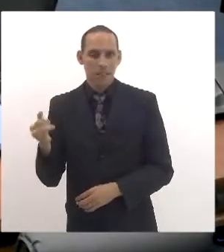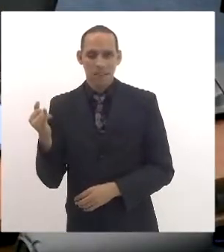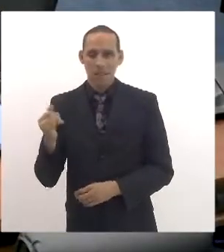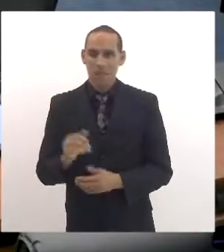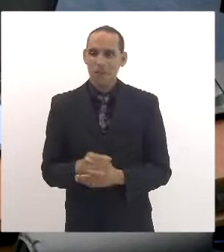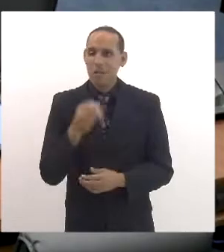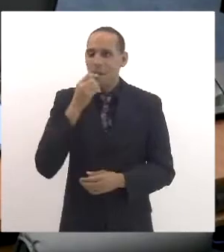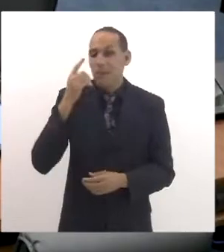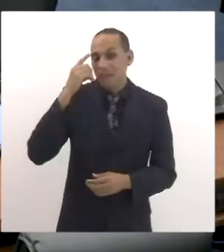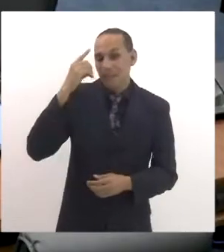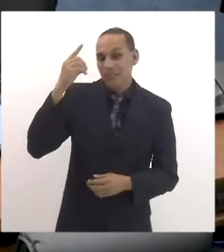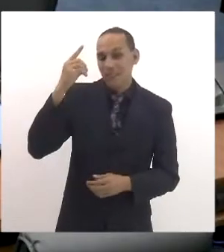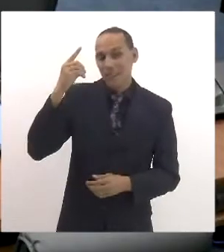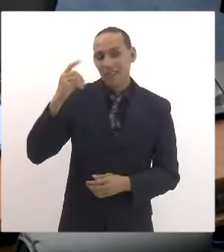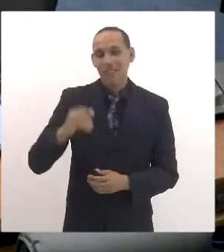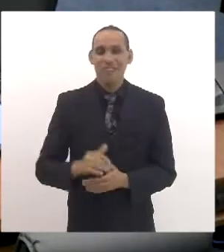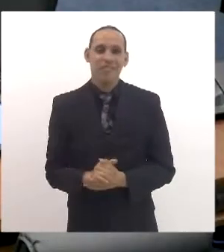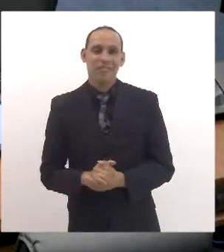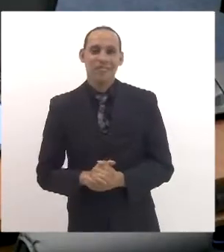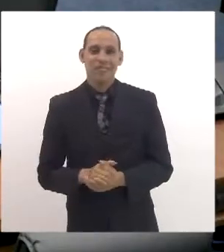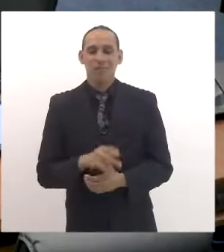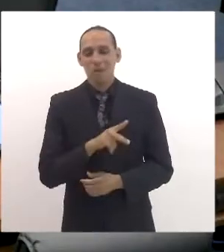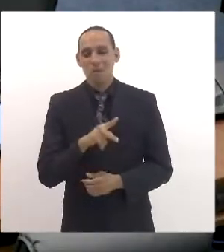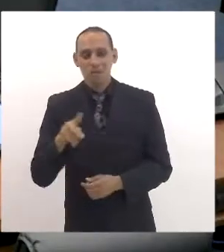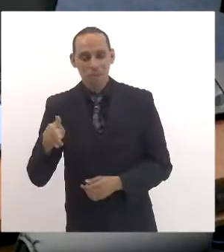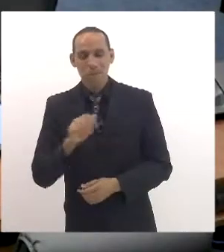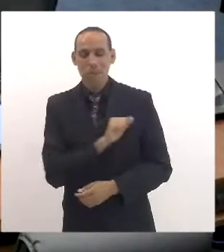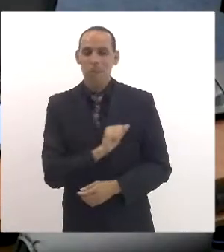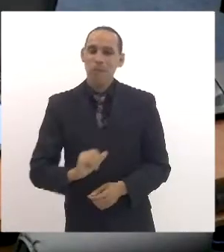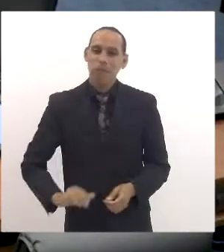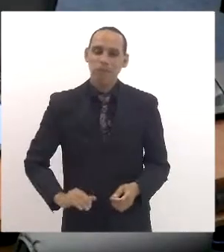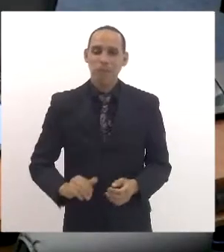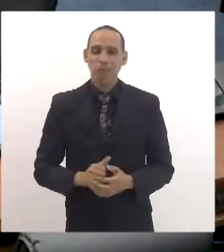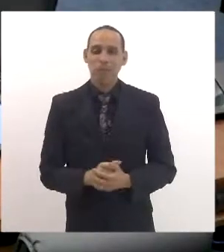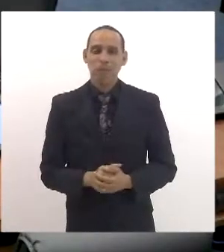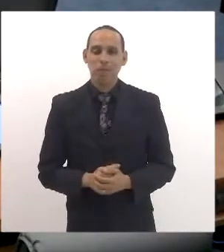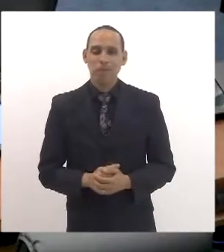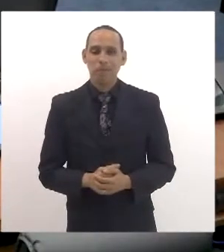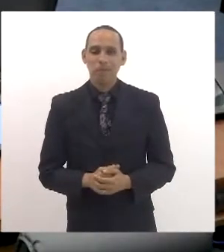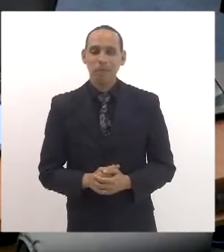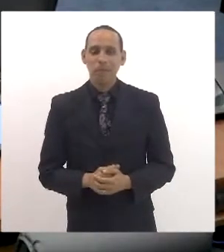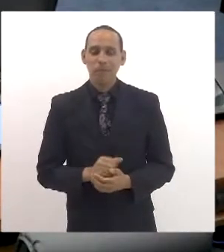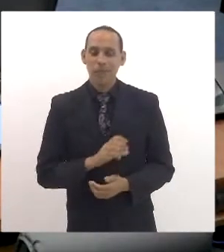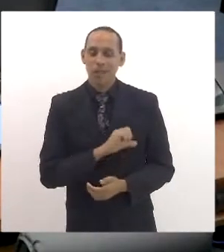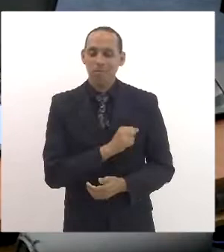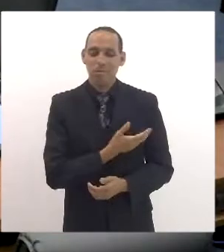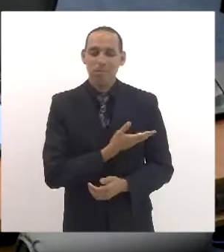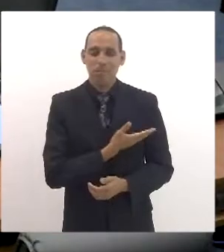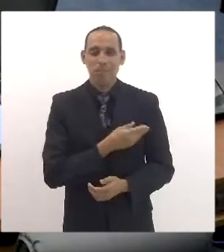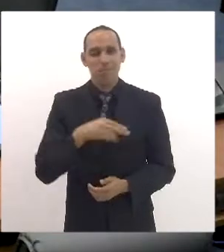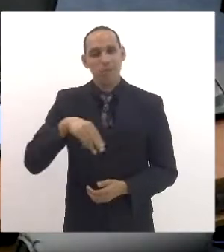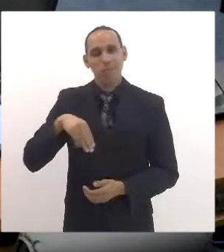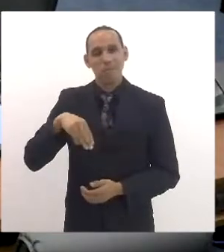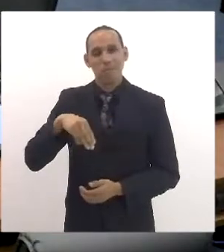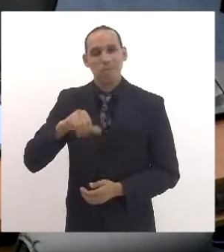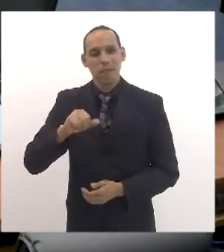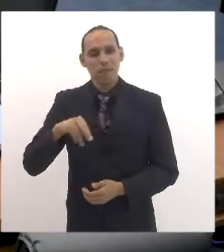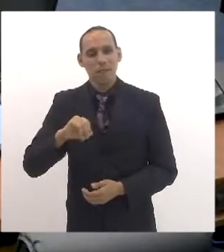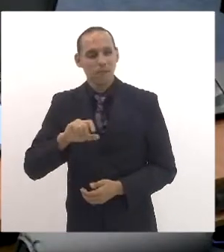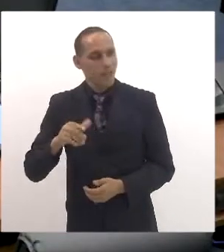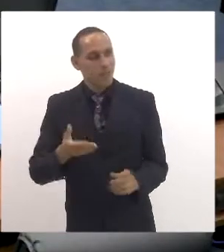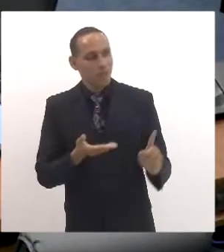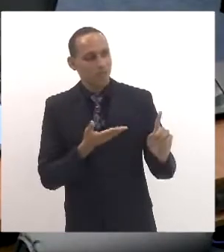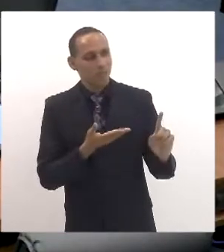Muito bom dia, senhor presidente André Siciliano, meu querido amigo Manuel Heitor, saúdo os